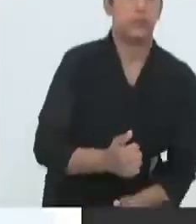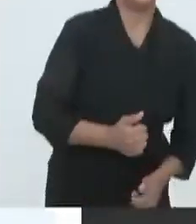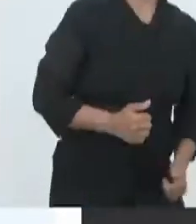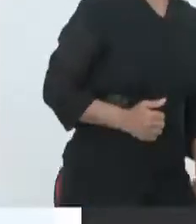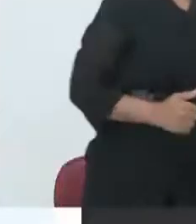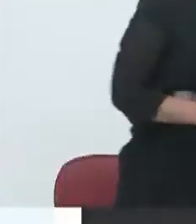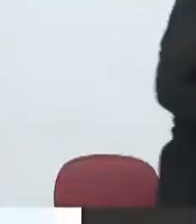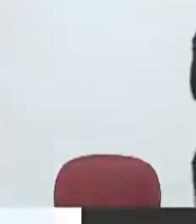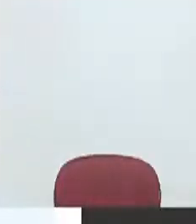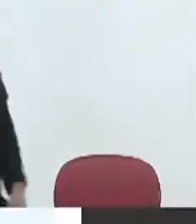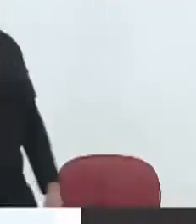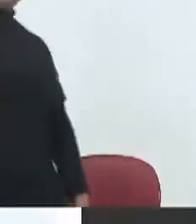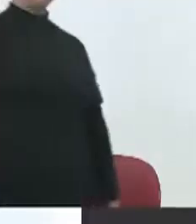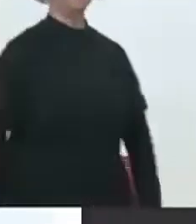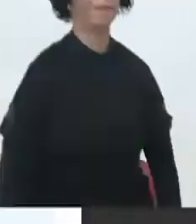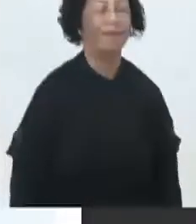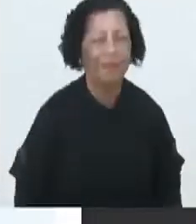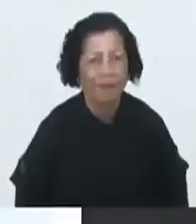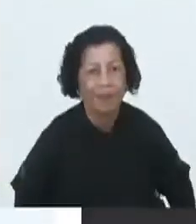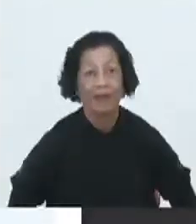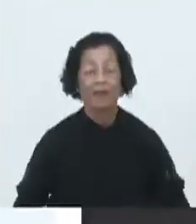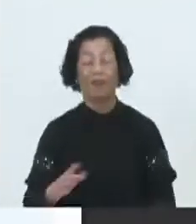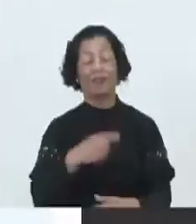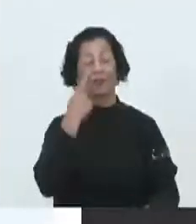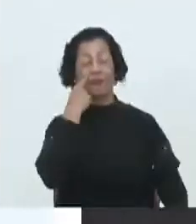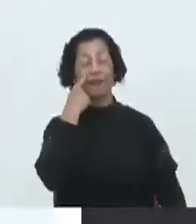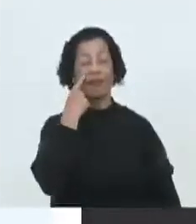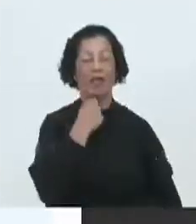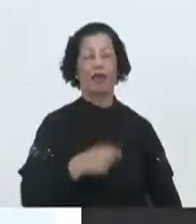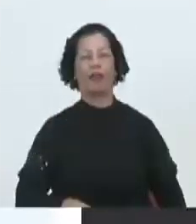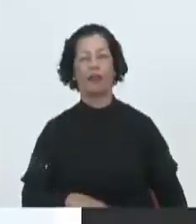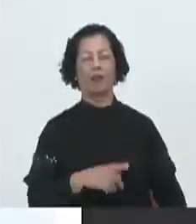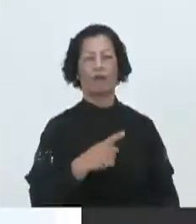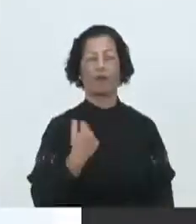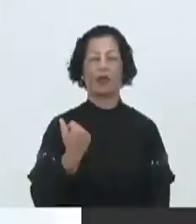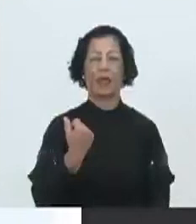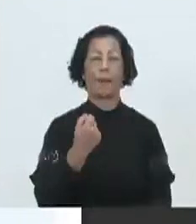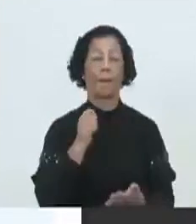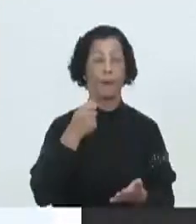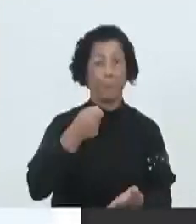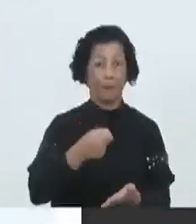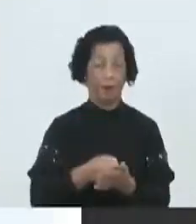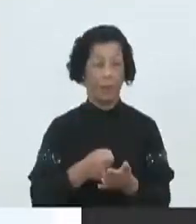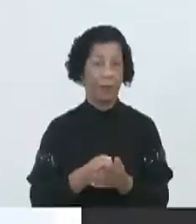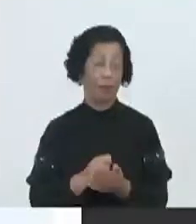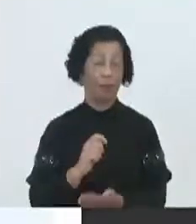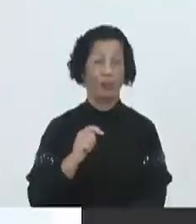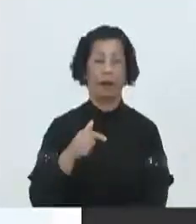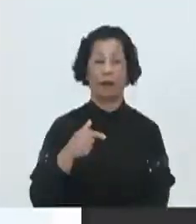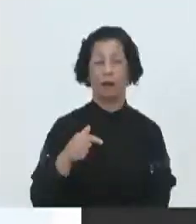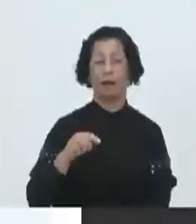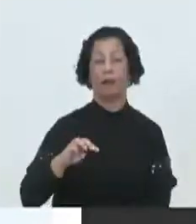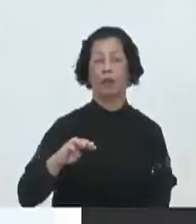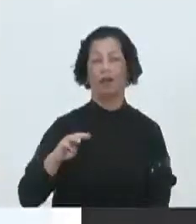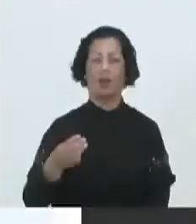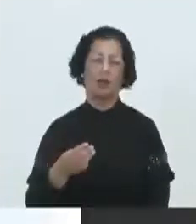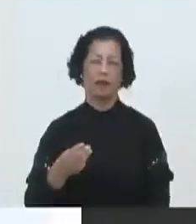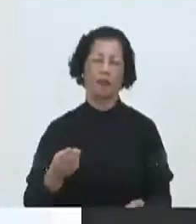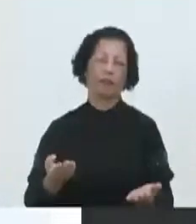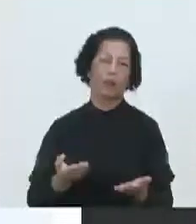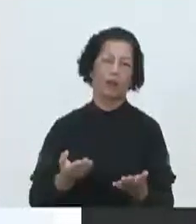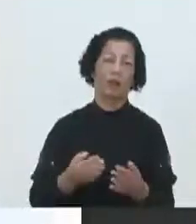despesas eh A previsão era pagarem benefícios 7 milhões no Exercício todo até o momento